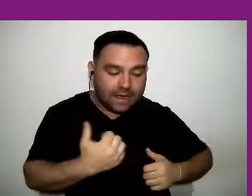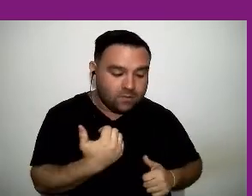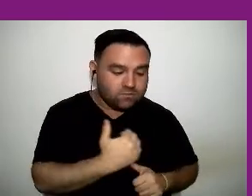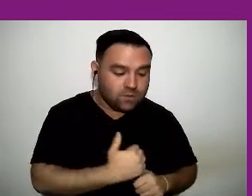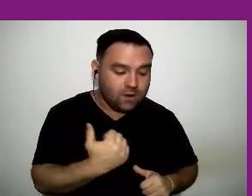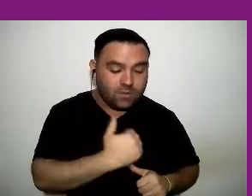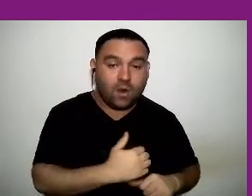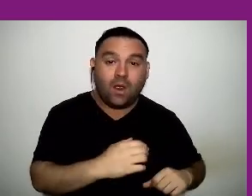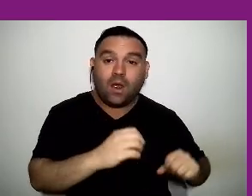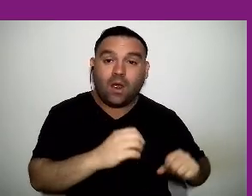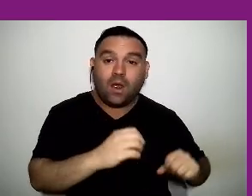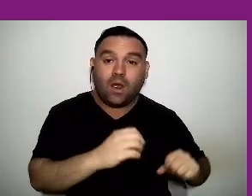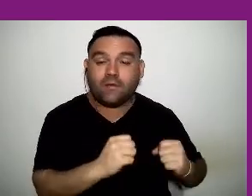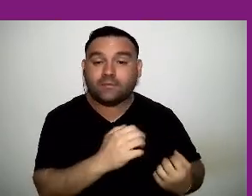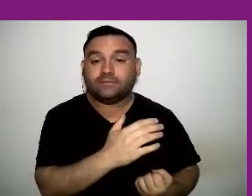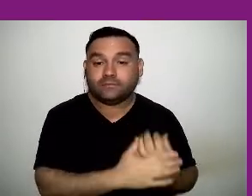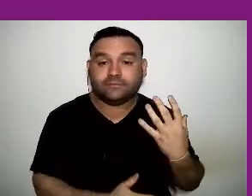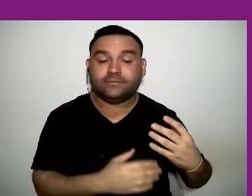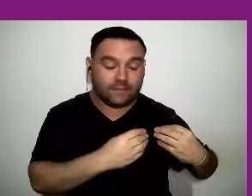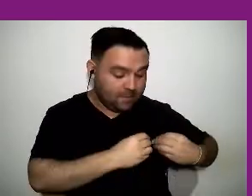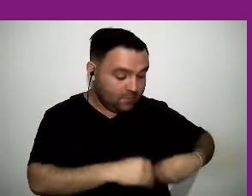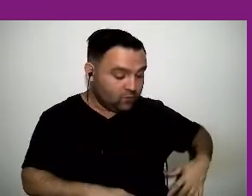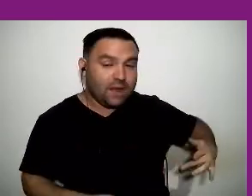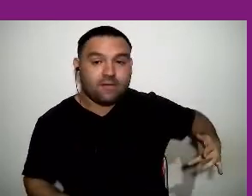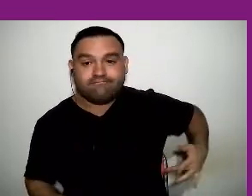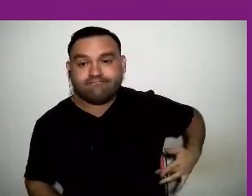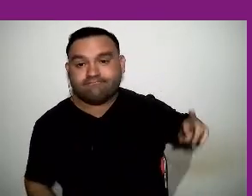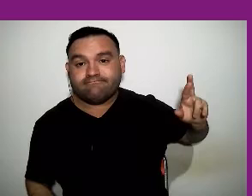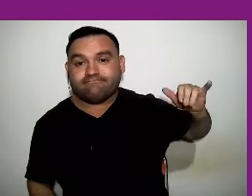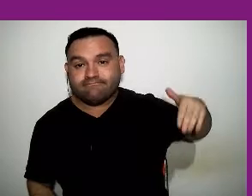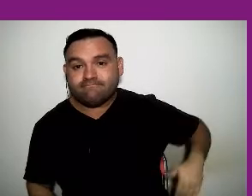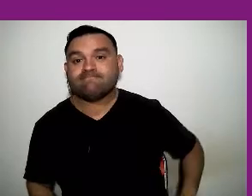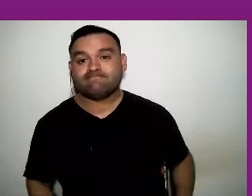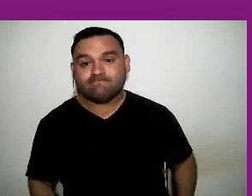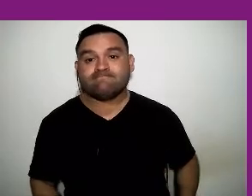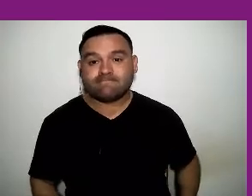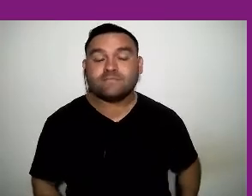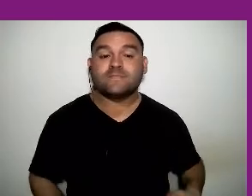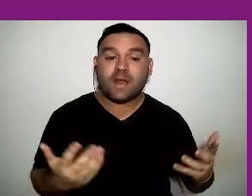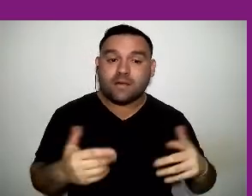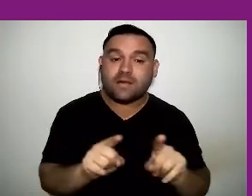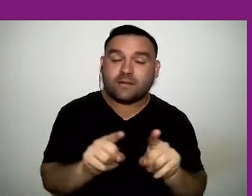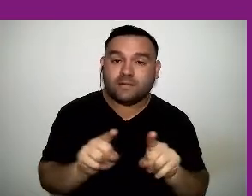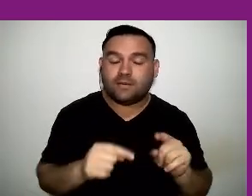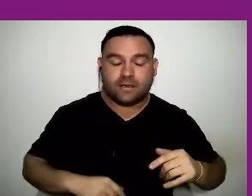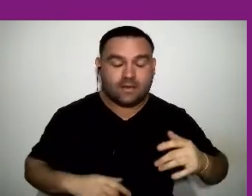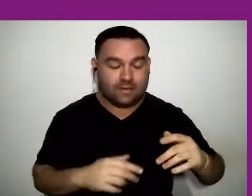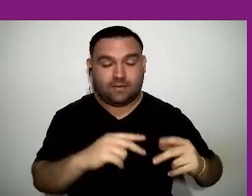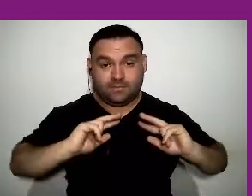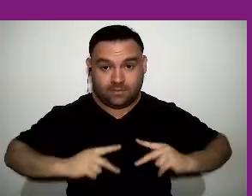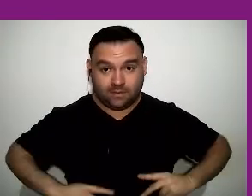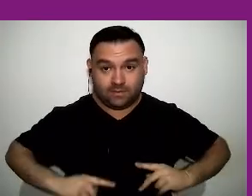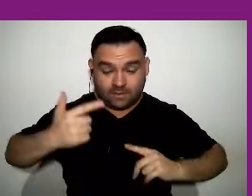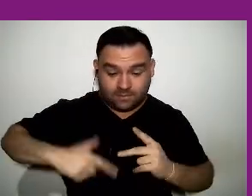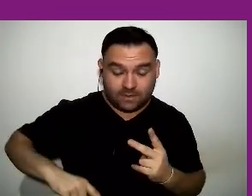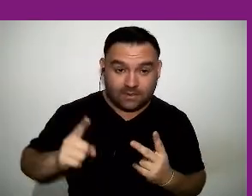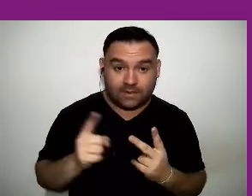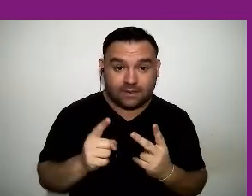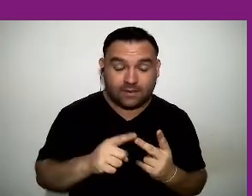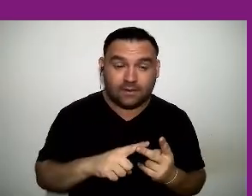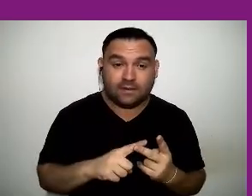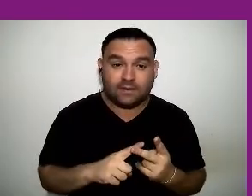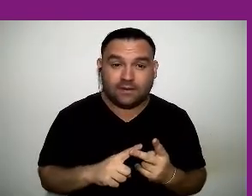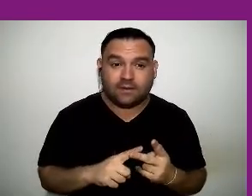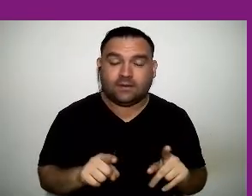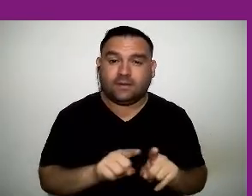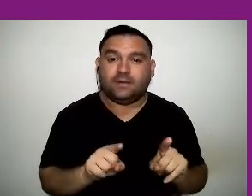repondo poderia gerar uma lesão renal. Saindo desse quadro de pneumonia,